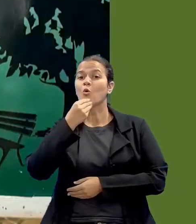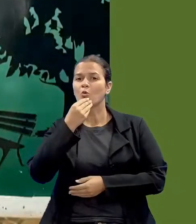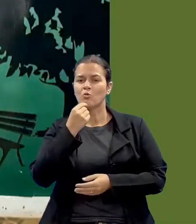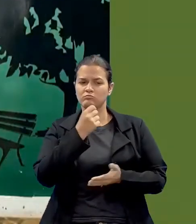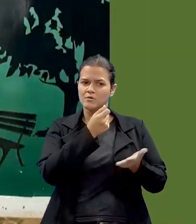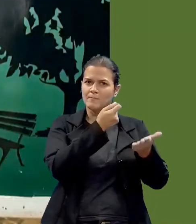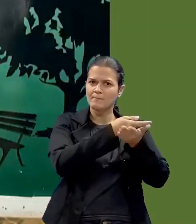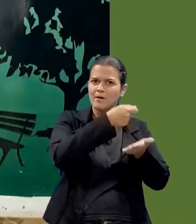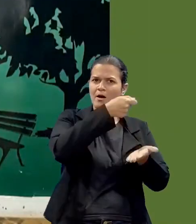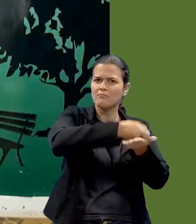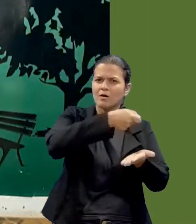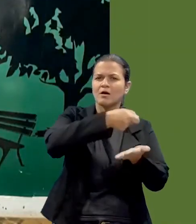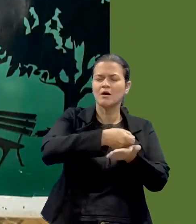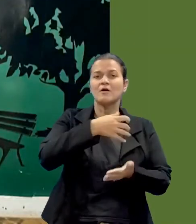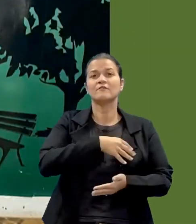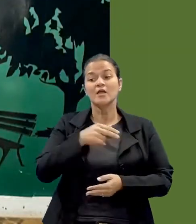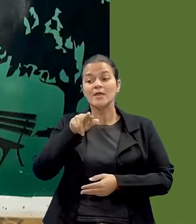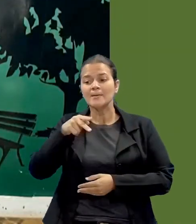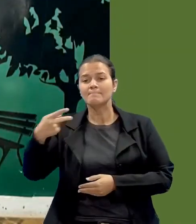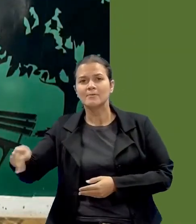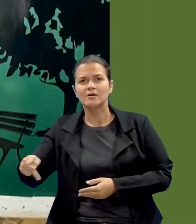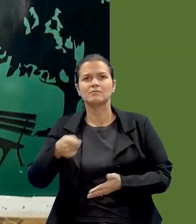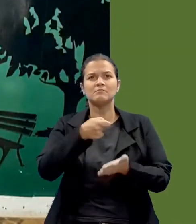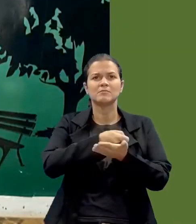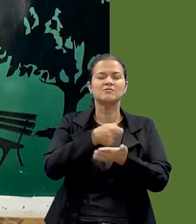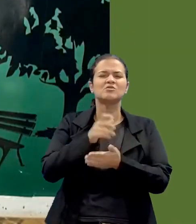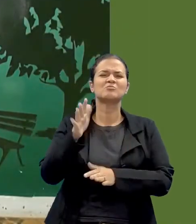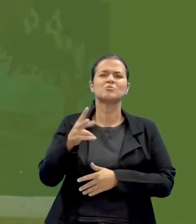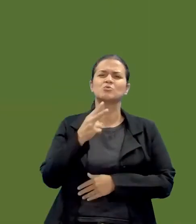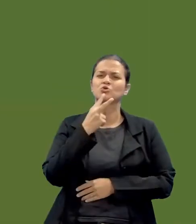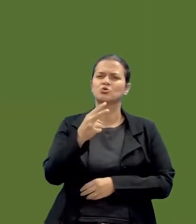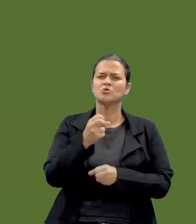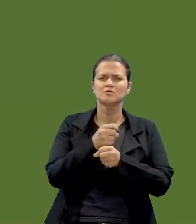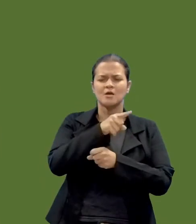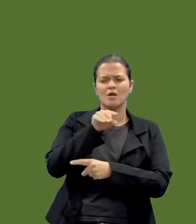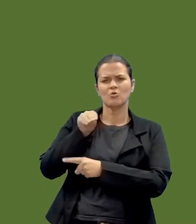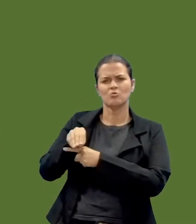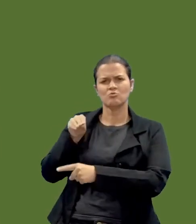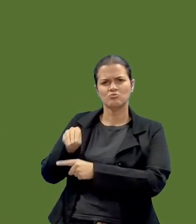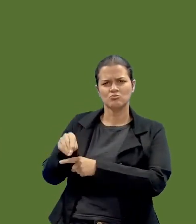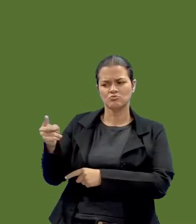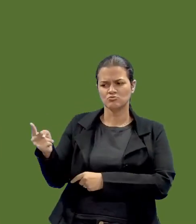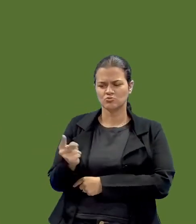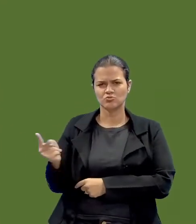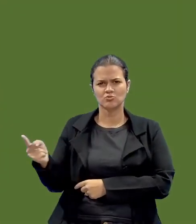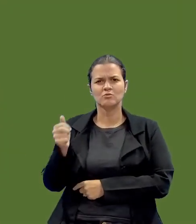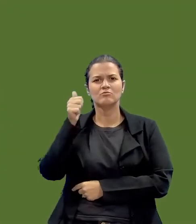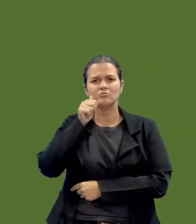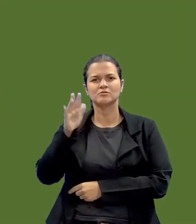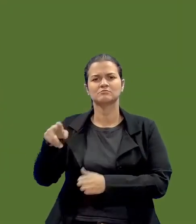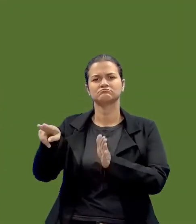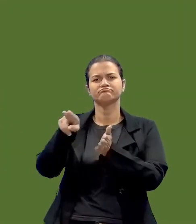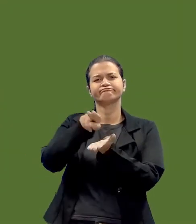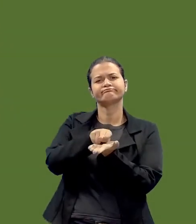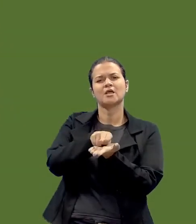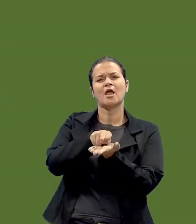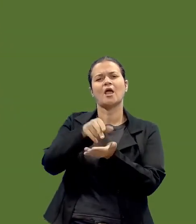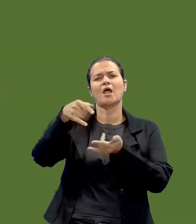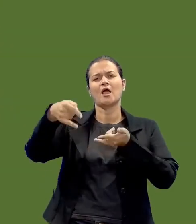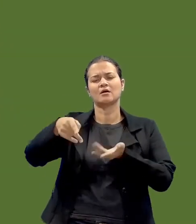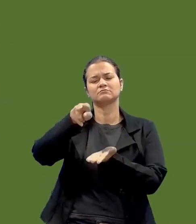da outra vítima, e há cerca de 2 anos cuida das duas mulheres que estão acamadas. O crime só